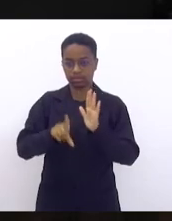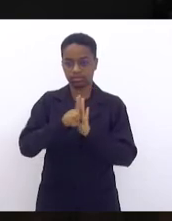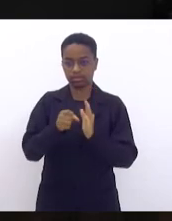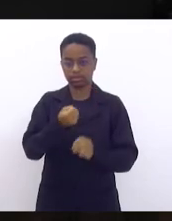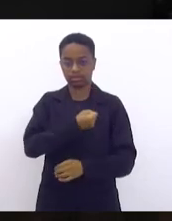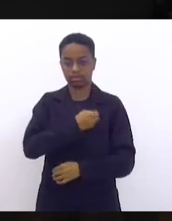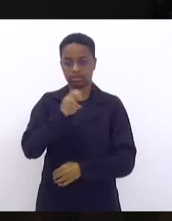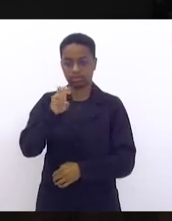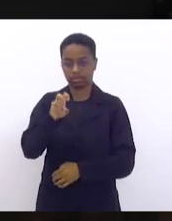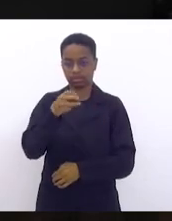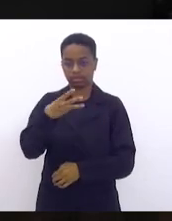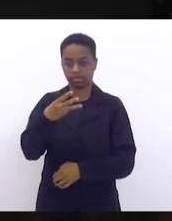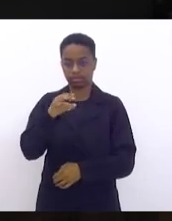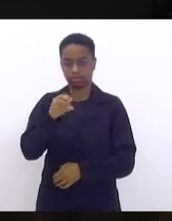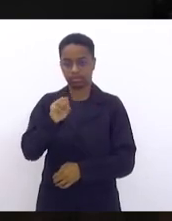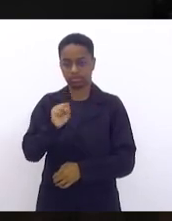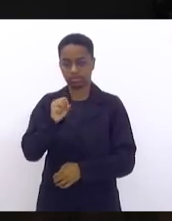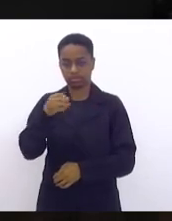número